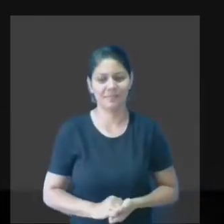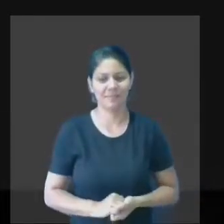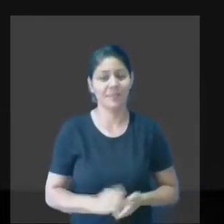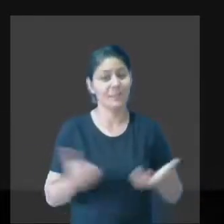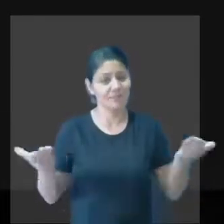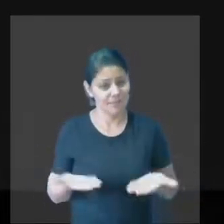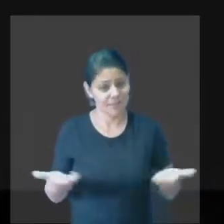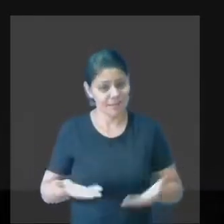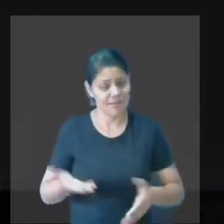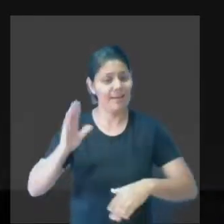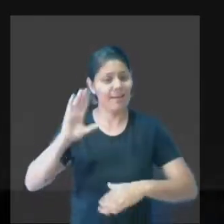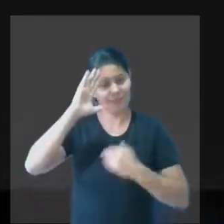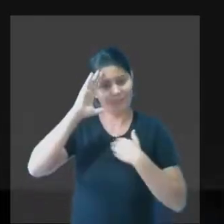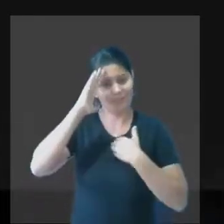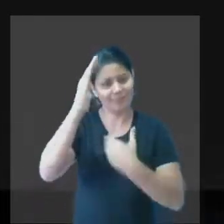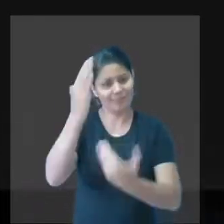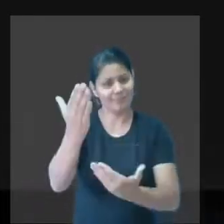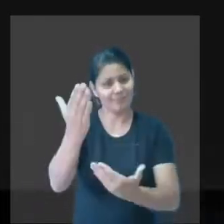agradecer